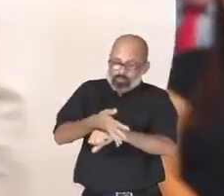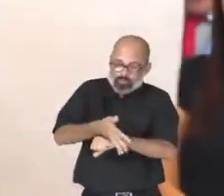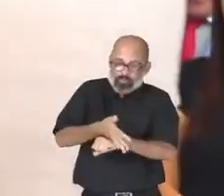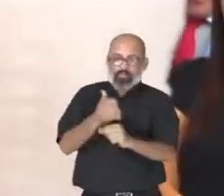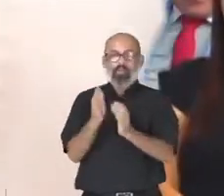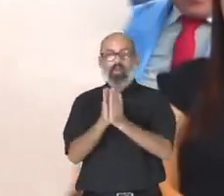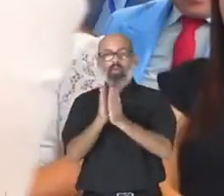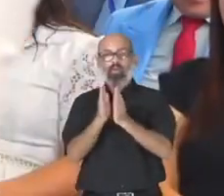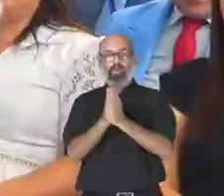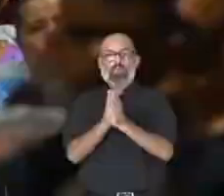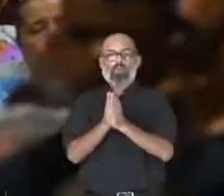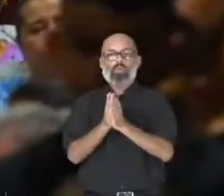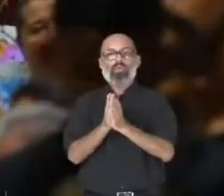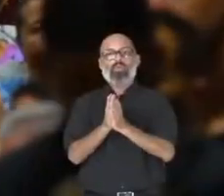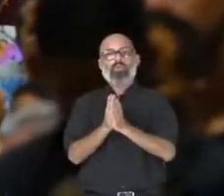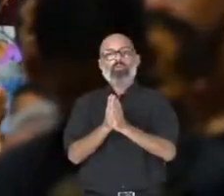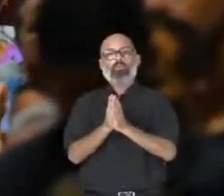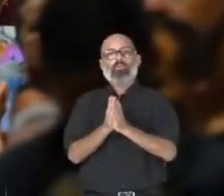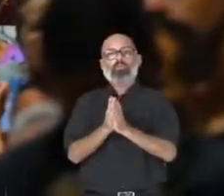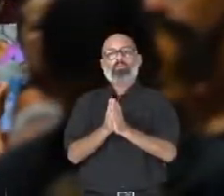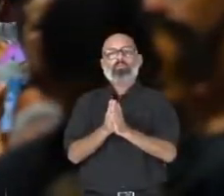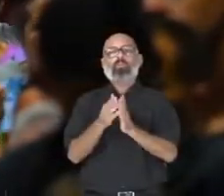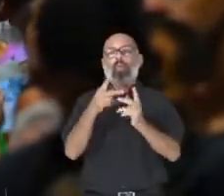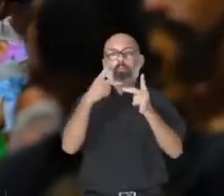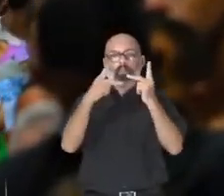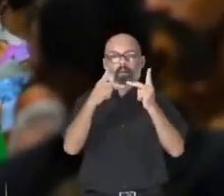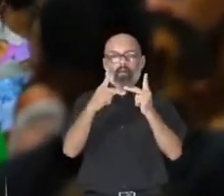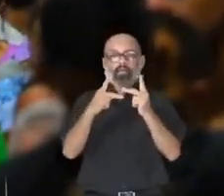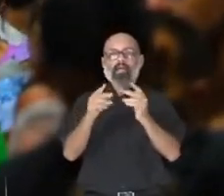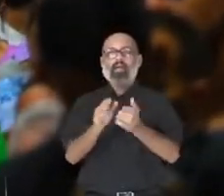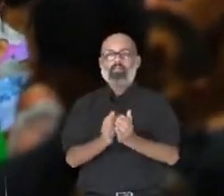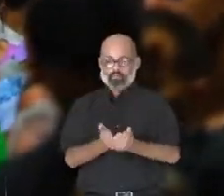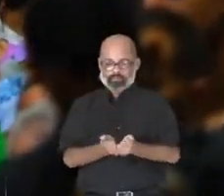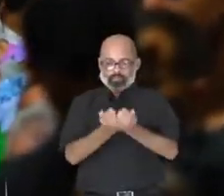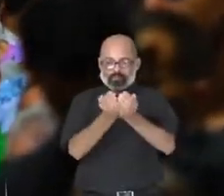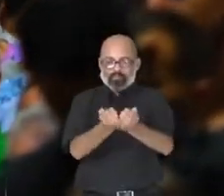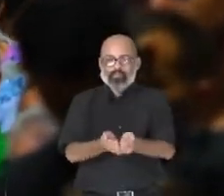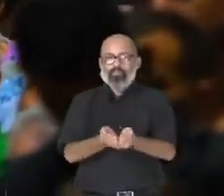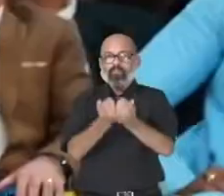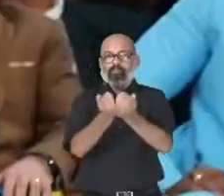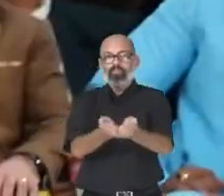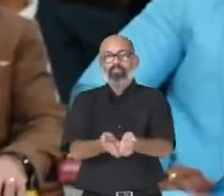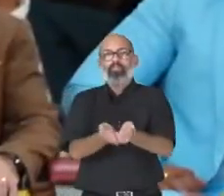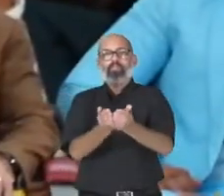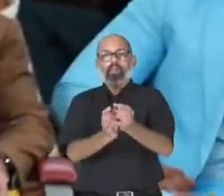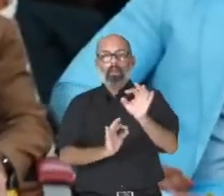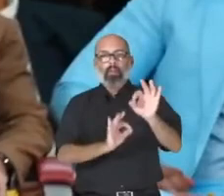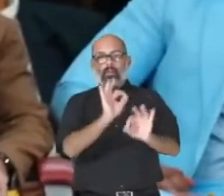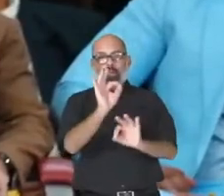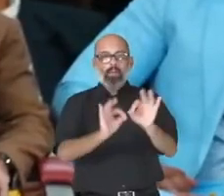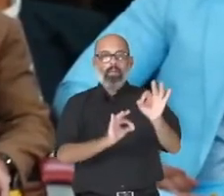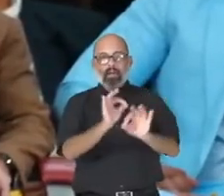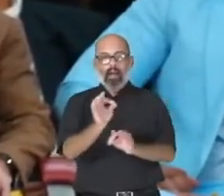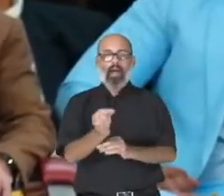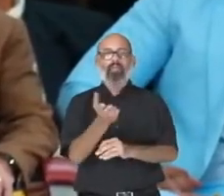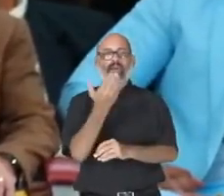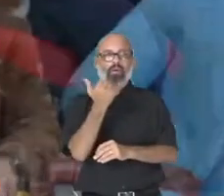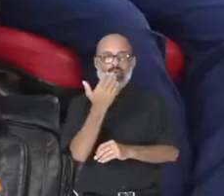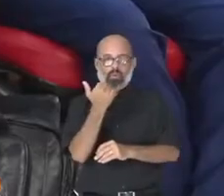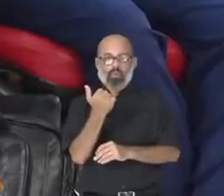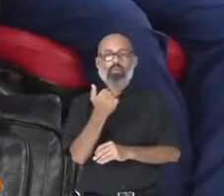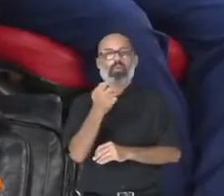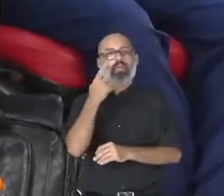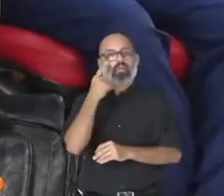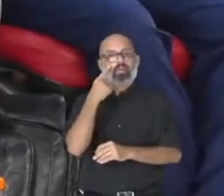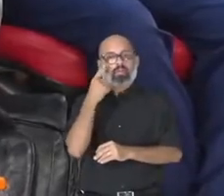faziam cruzadas com ele, andavam de barco com ele, preparavam comida com ele, viram